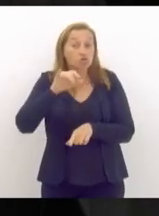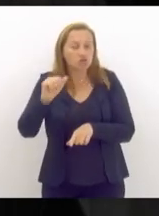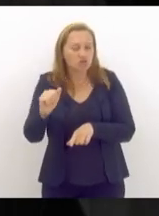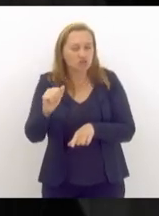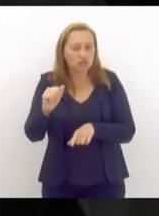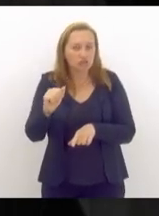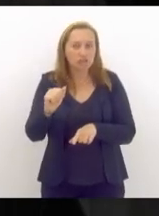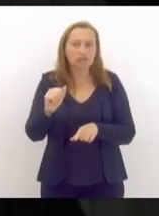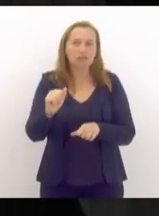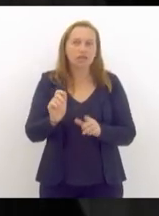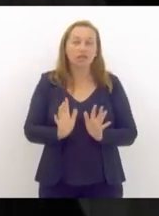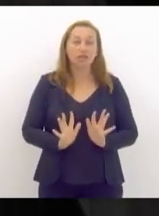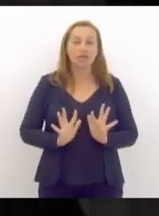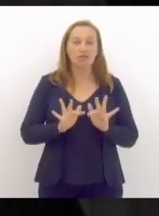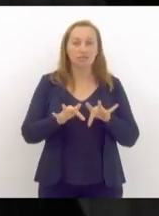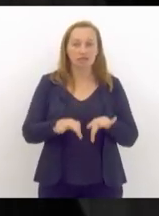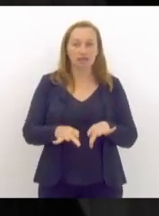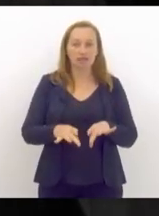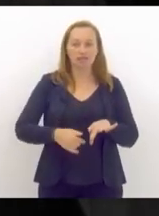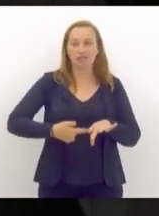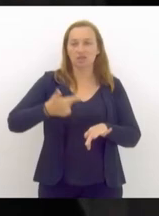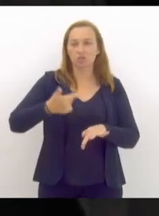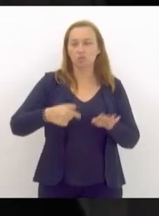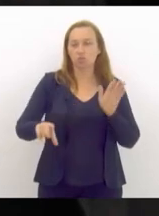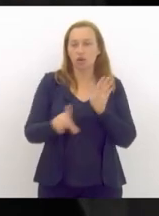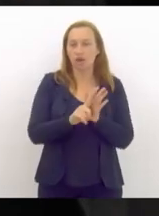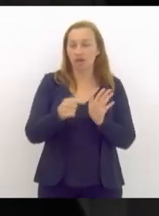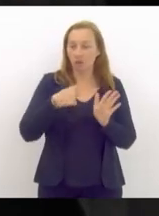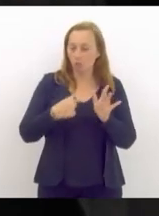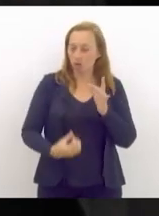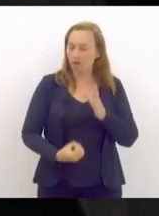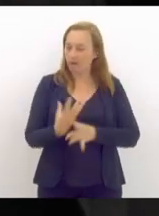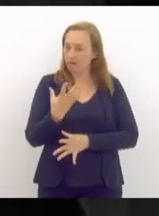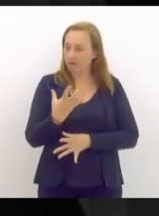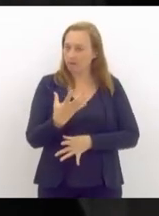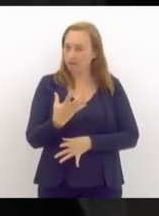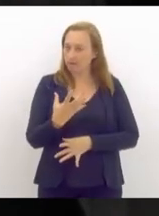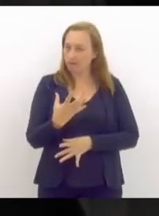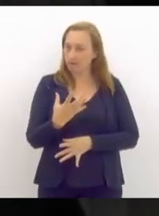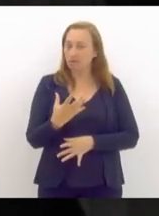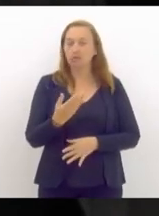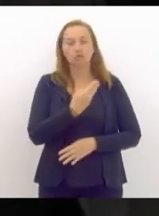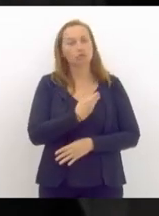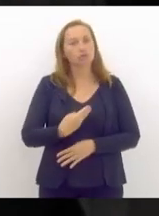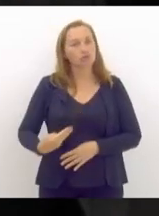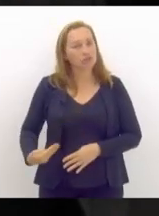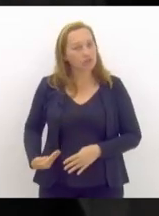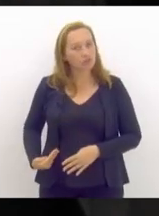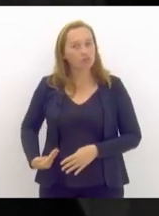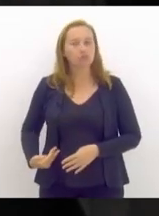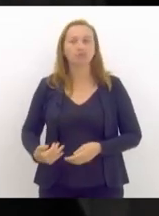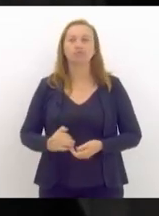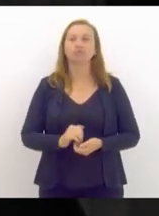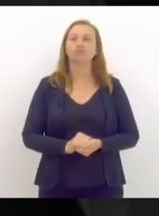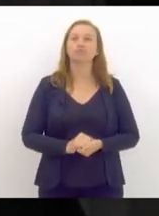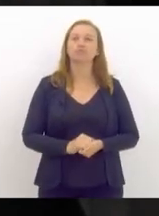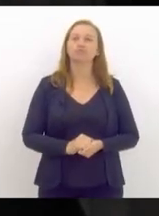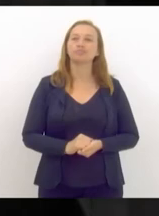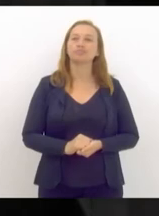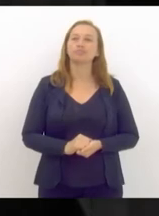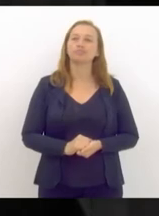expira, segundo a lei, que eu sou um dos autores, para que o governador